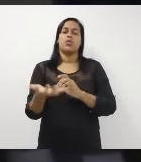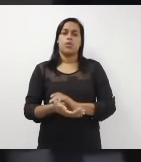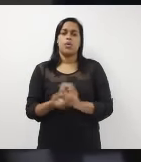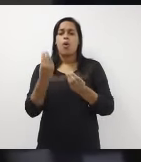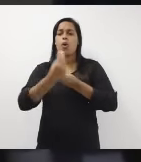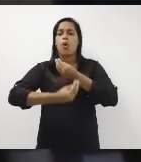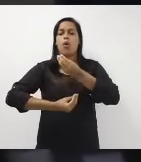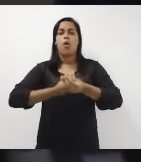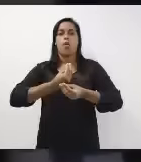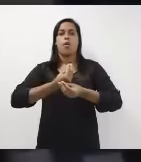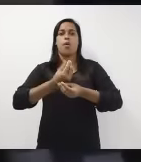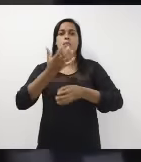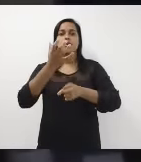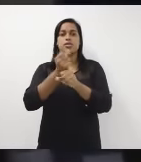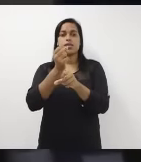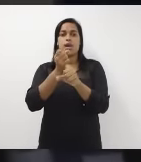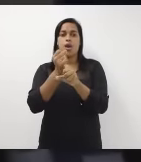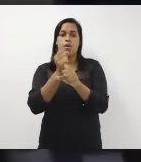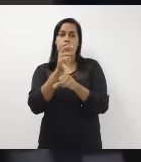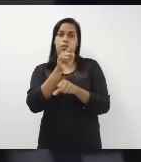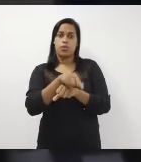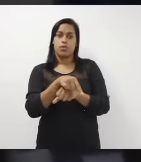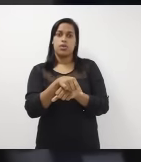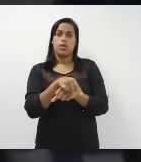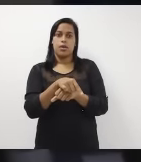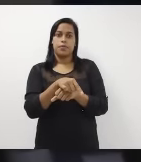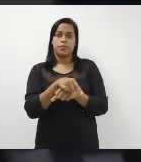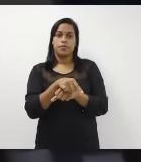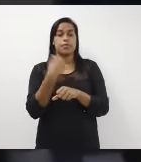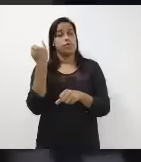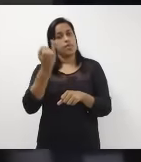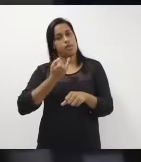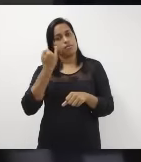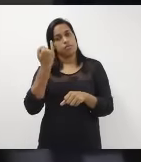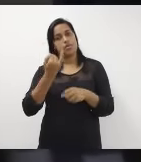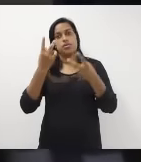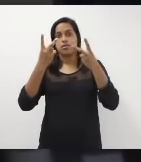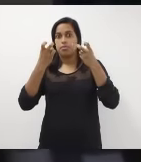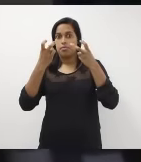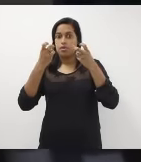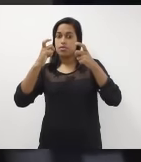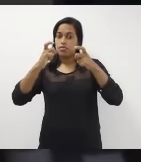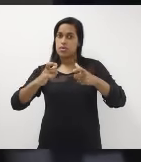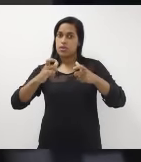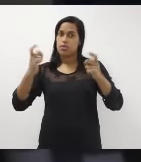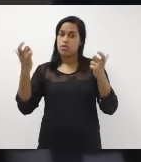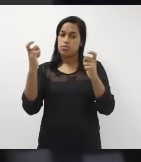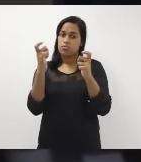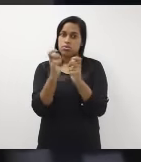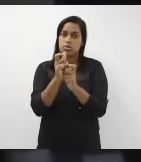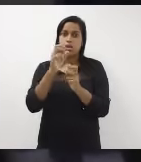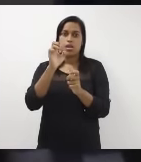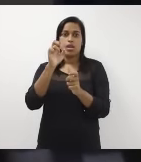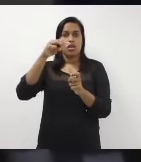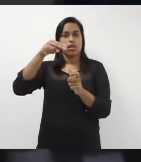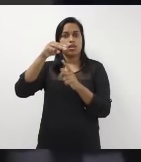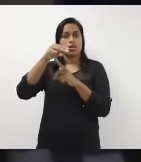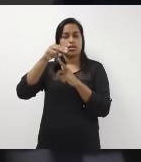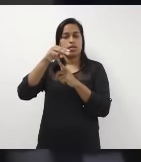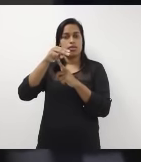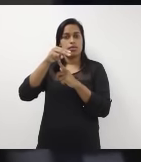é que se calcula o espaço mínimo? Importante salientar que o espaço mínimo tem uma sigla de EM.